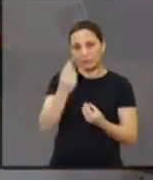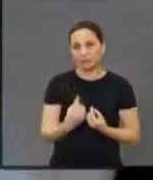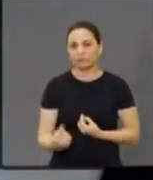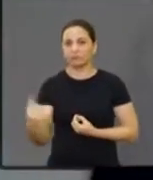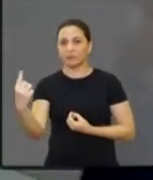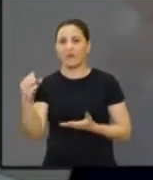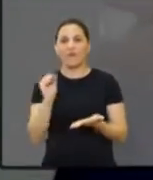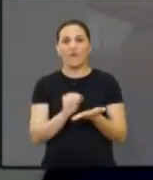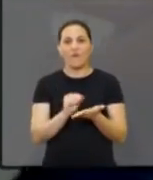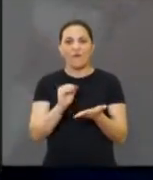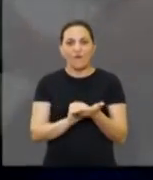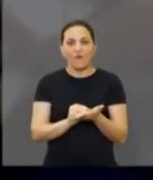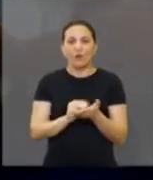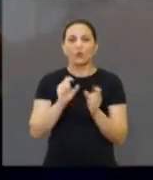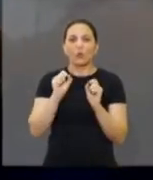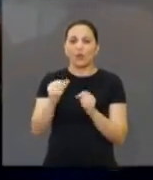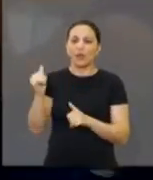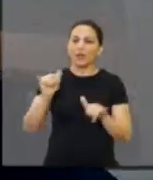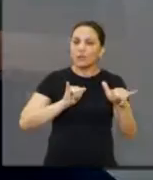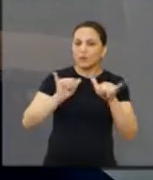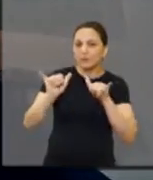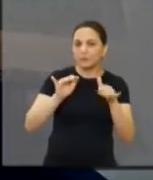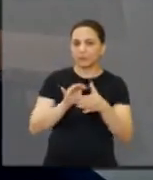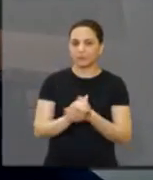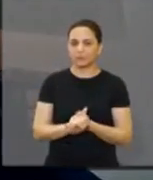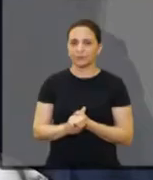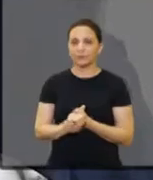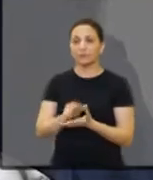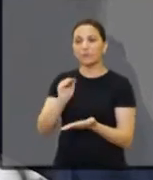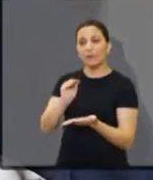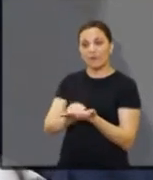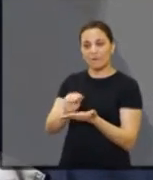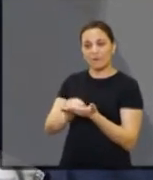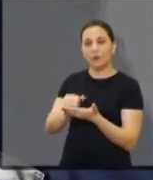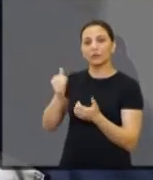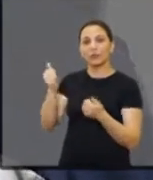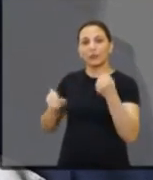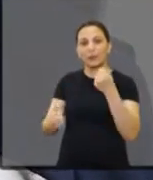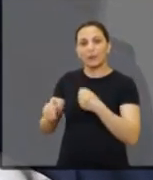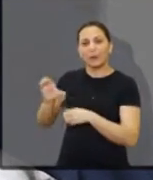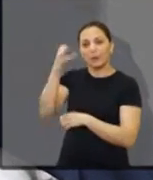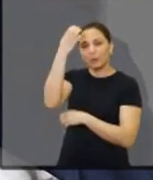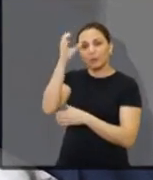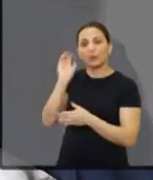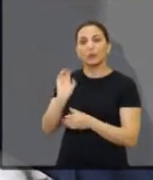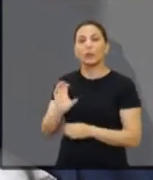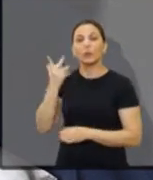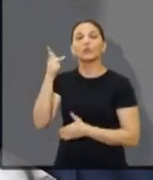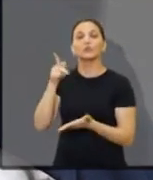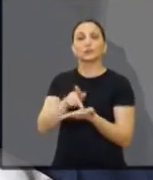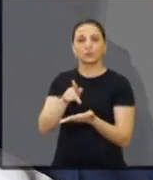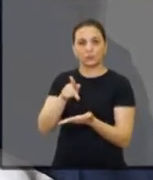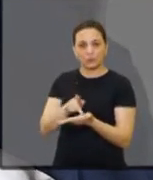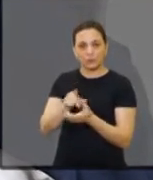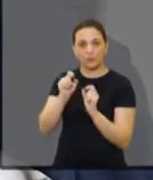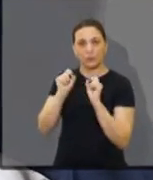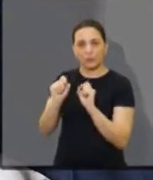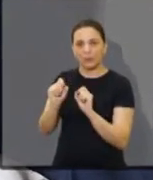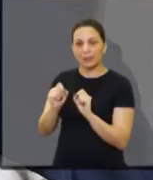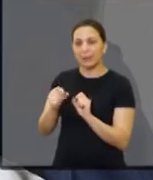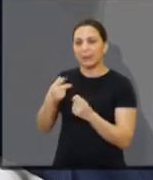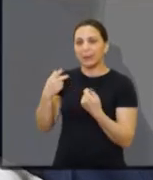samu mas o que falta é apenas informação temos falta de ambulância então o que acontece deixamos de atender